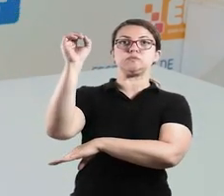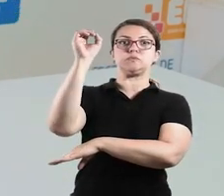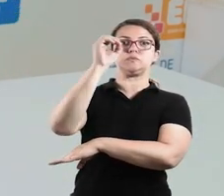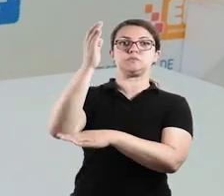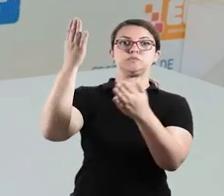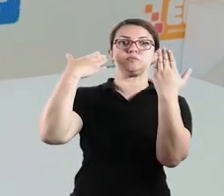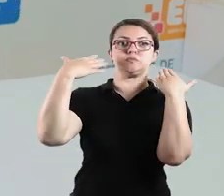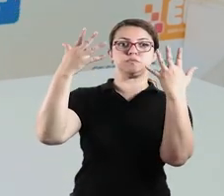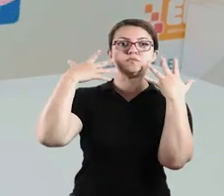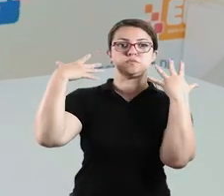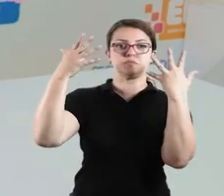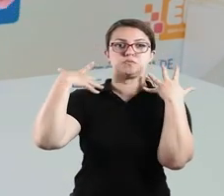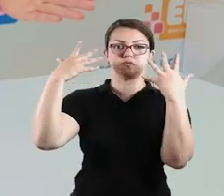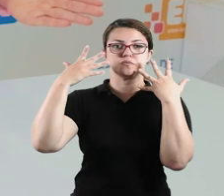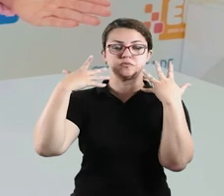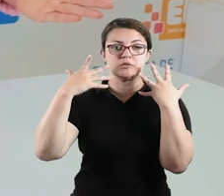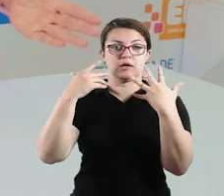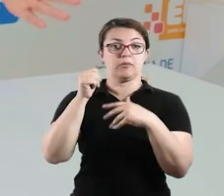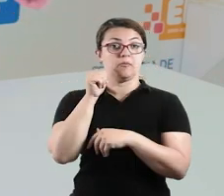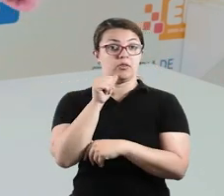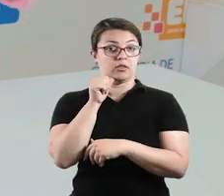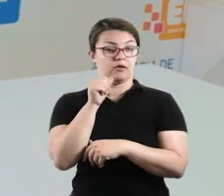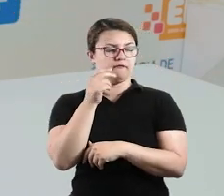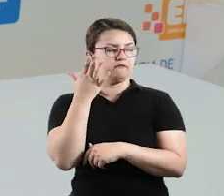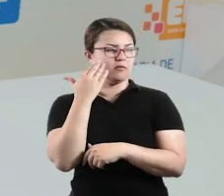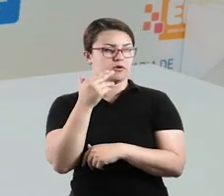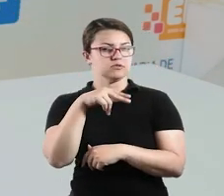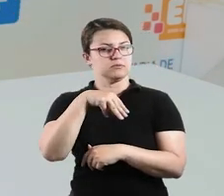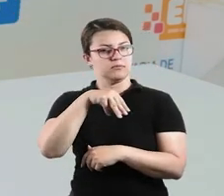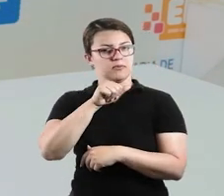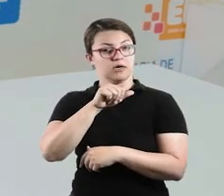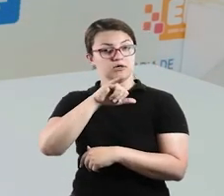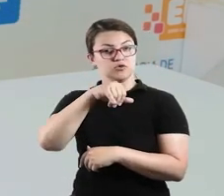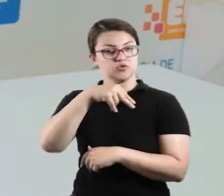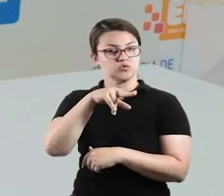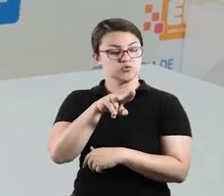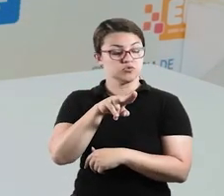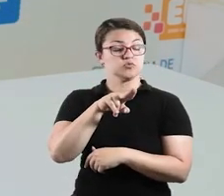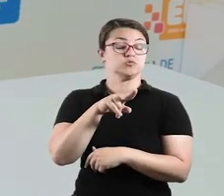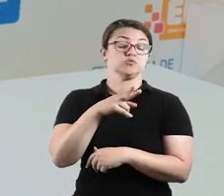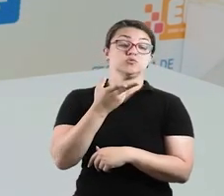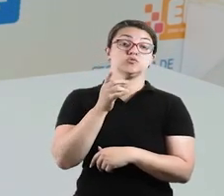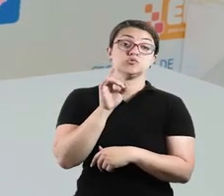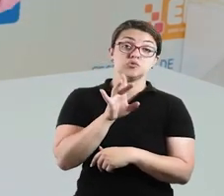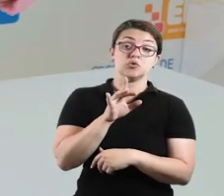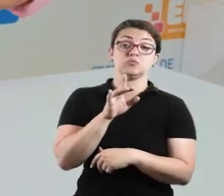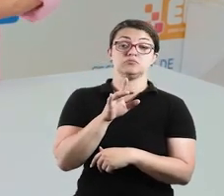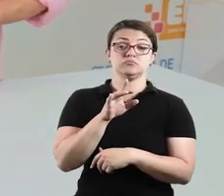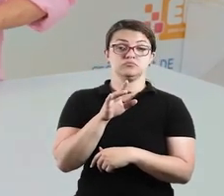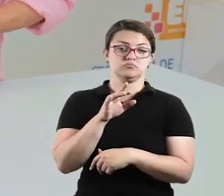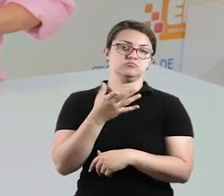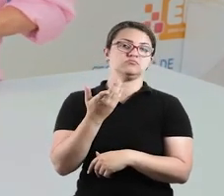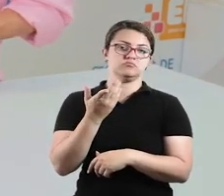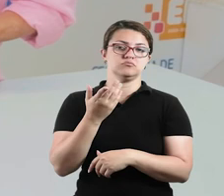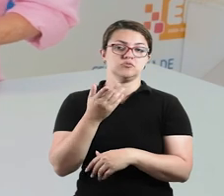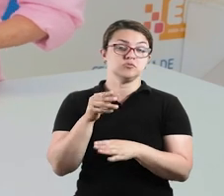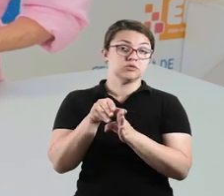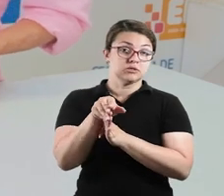uma previsão. Agora, precisão a gente só tem quando, de fato, mede essa temperatura,